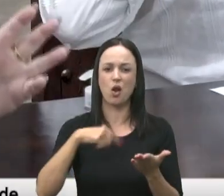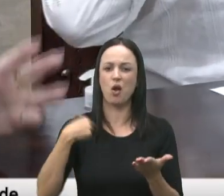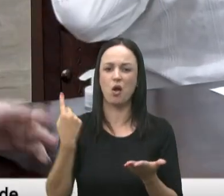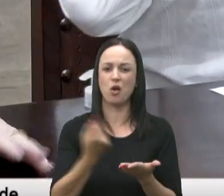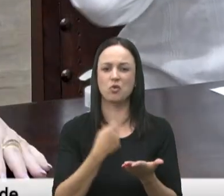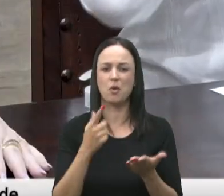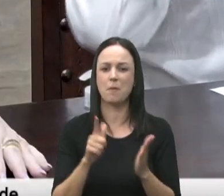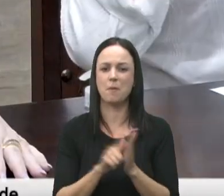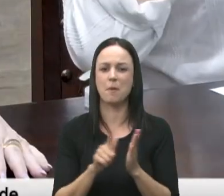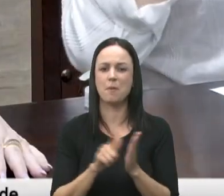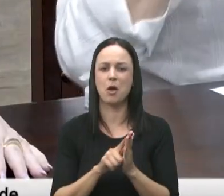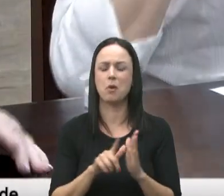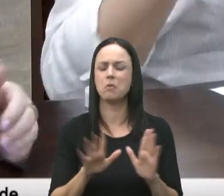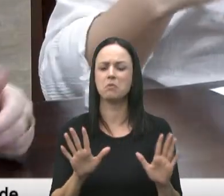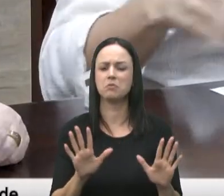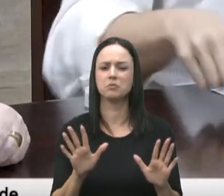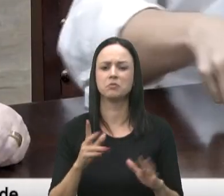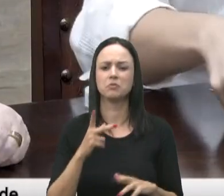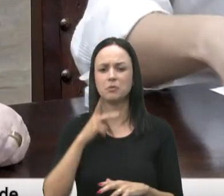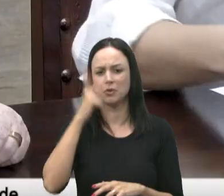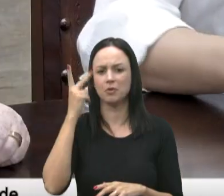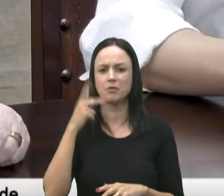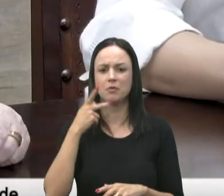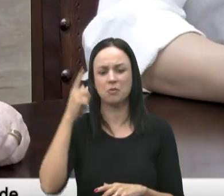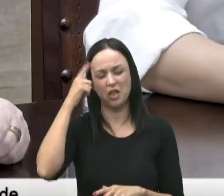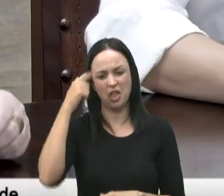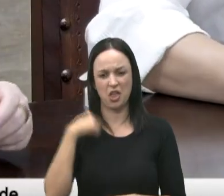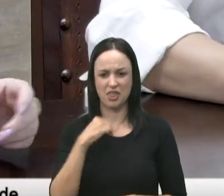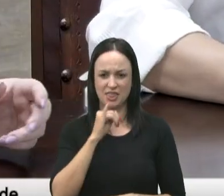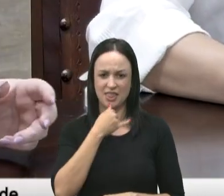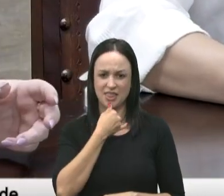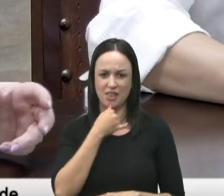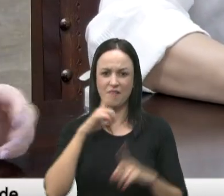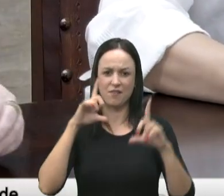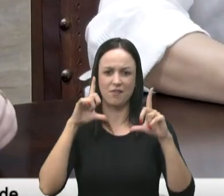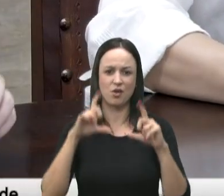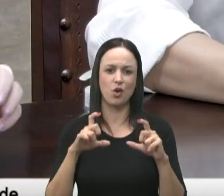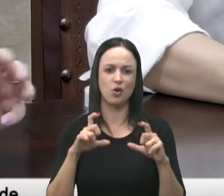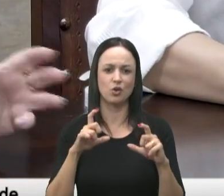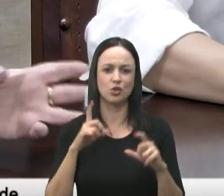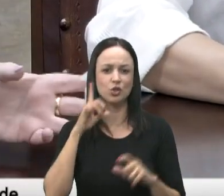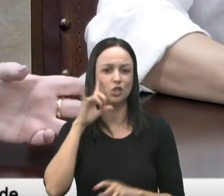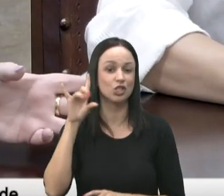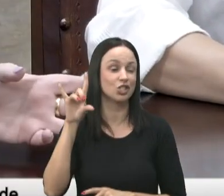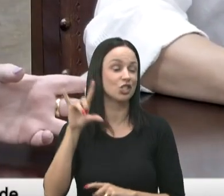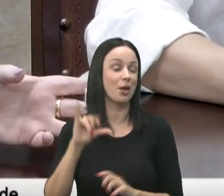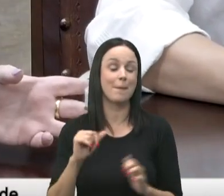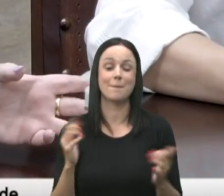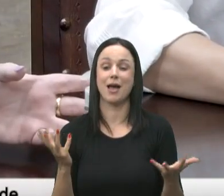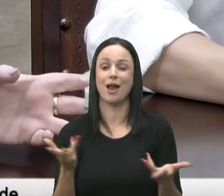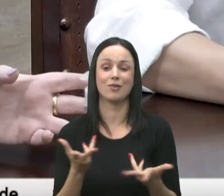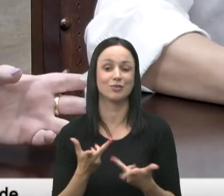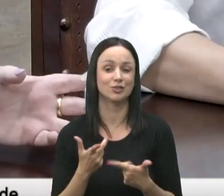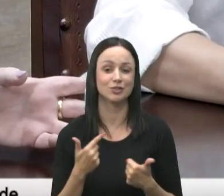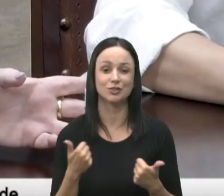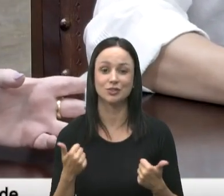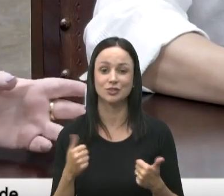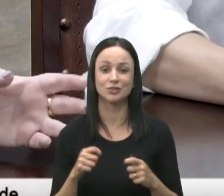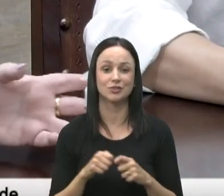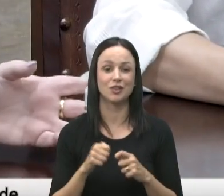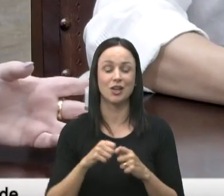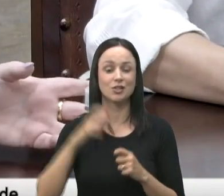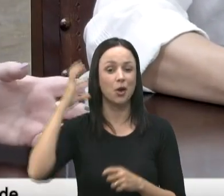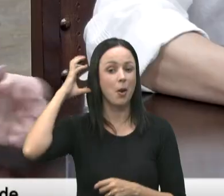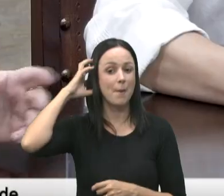num papel que circulou, e o povo achou que eu ia ficar chateada. Uma foto de um dia maravilhoso que a gente estava fazendo um podcast